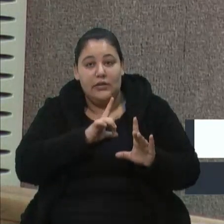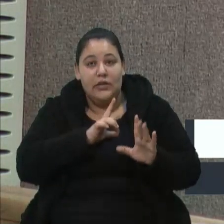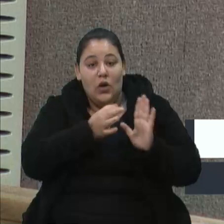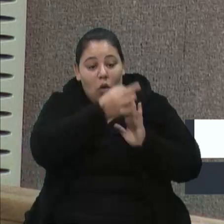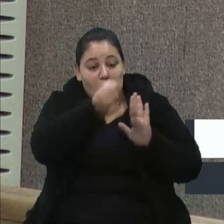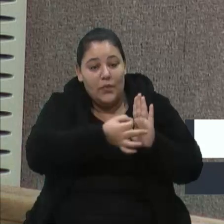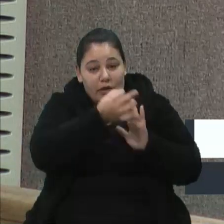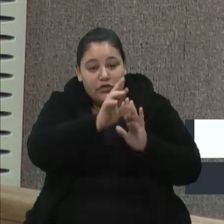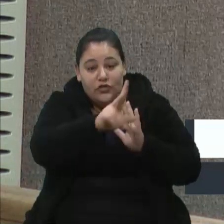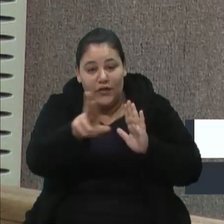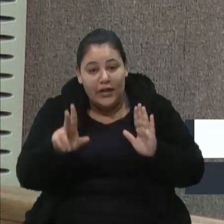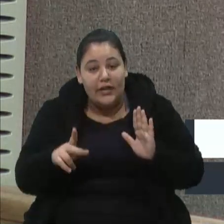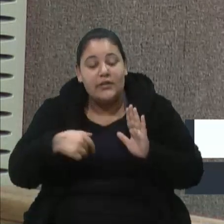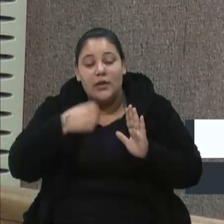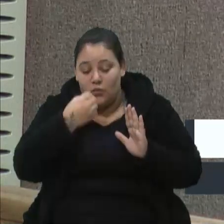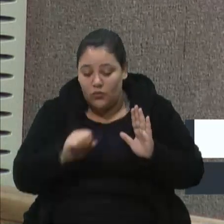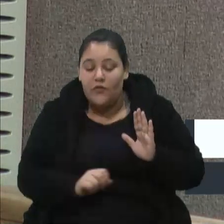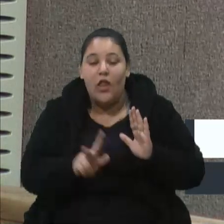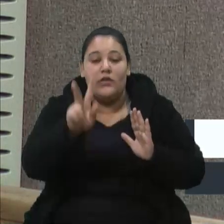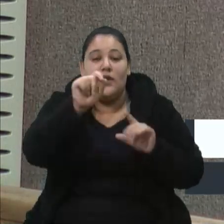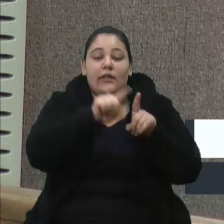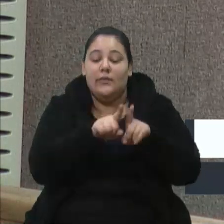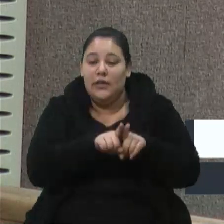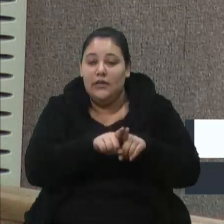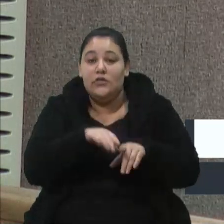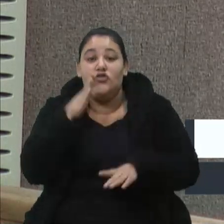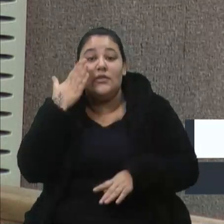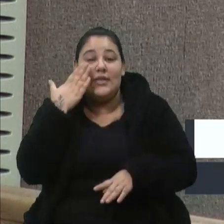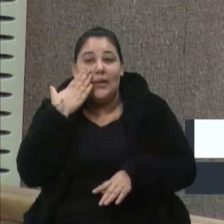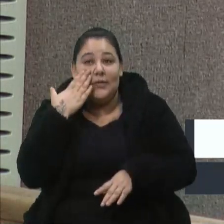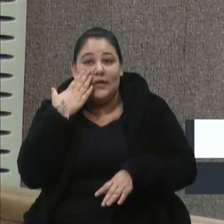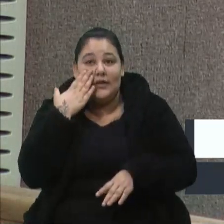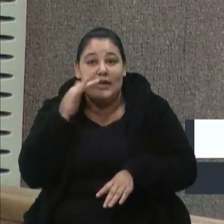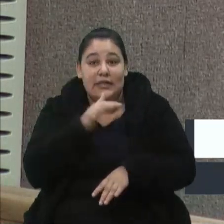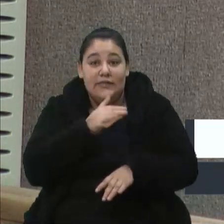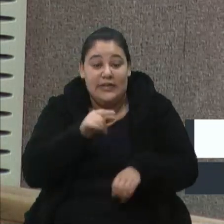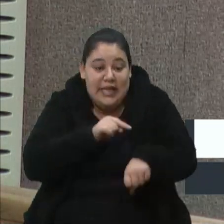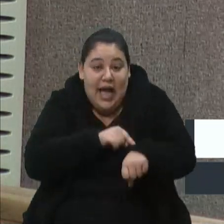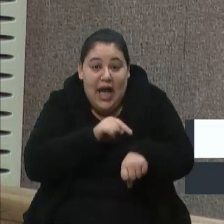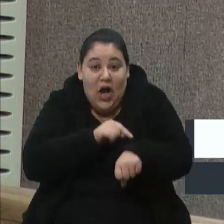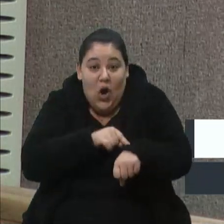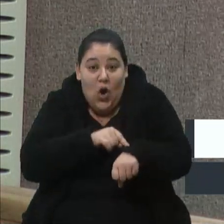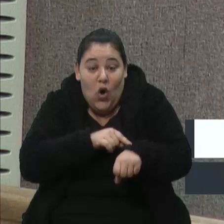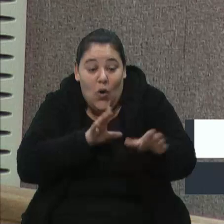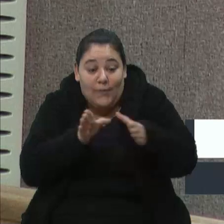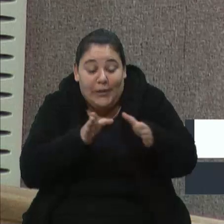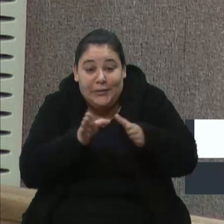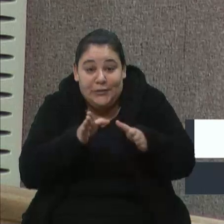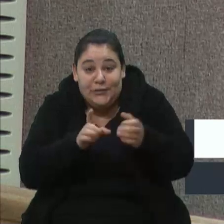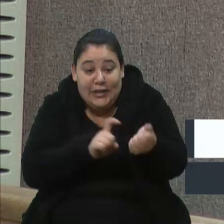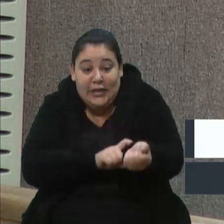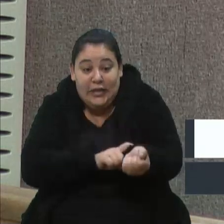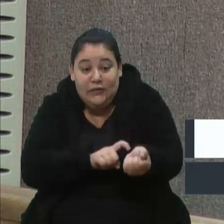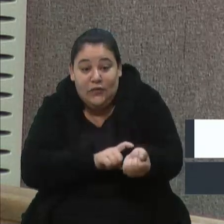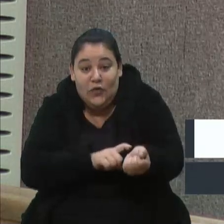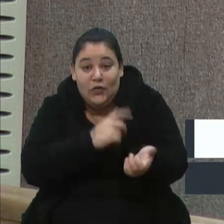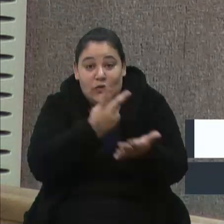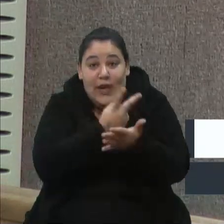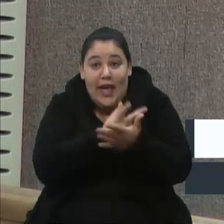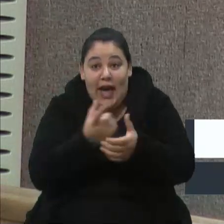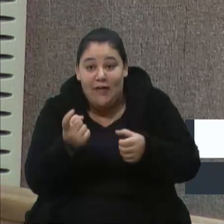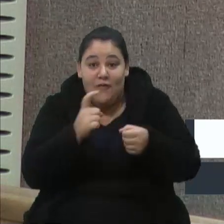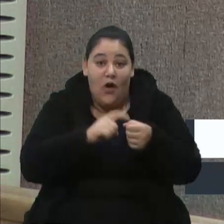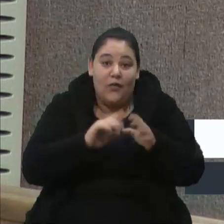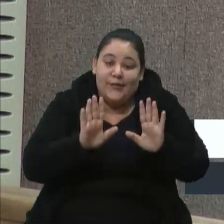diferentes, eu acho muito válido isso. A gente sabe que o calor do debate a gente às vezes erra um pouquinho, né? Ou passa do limite e volta, mas